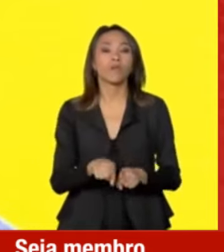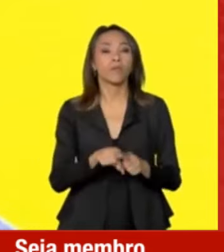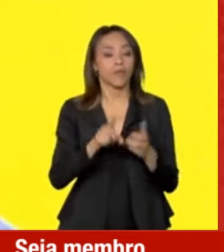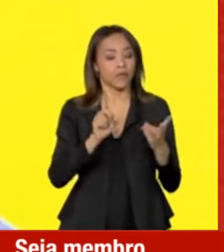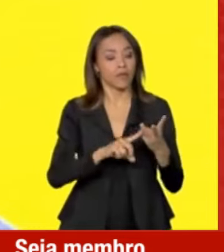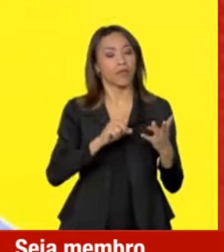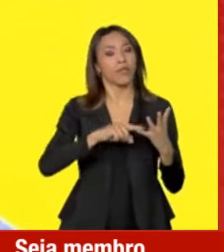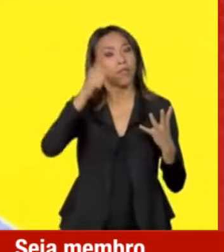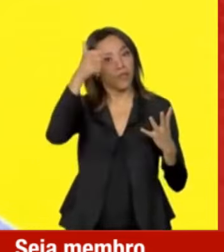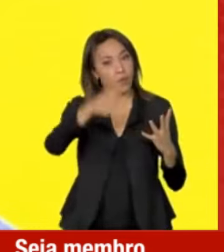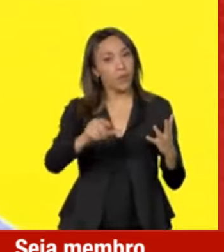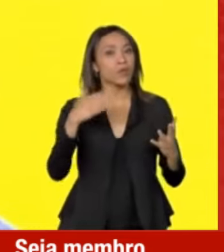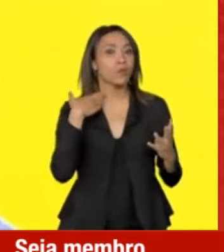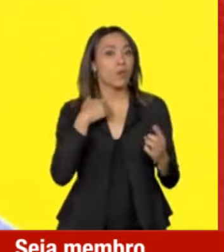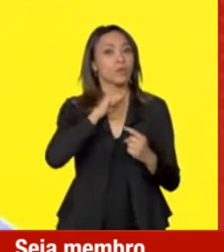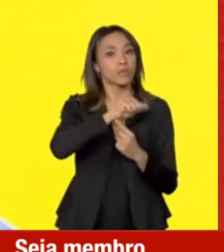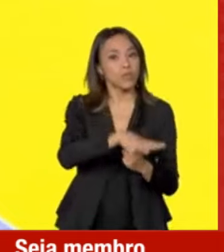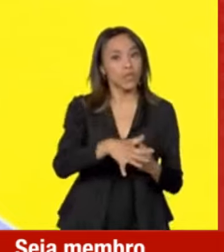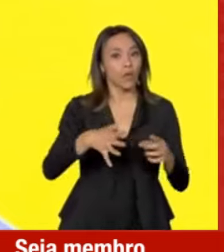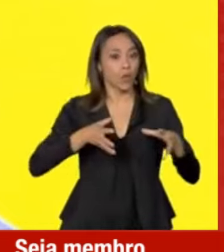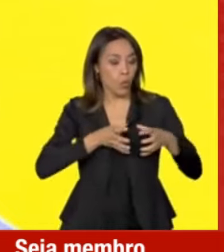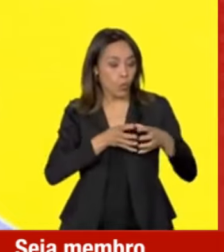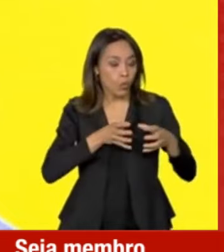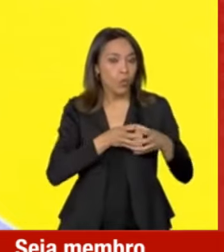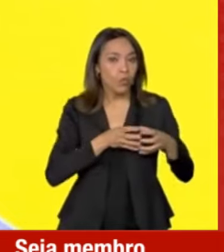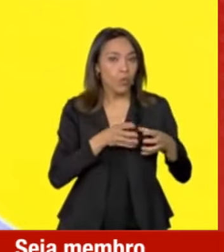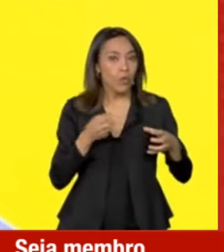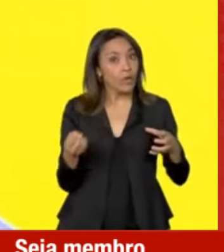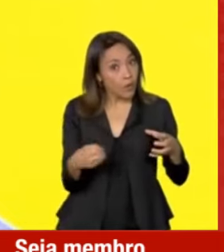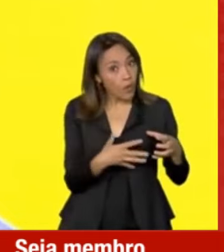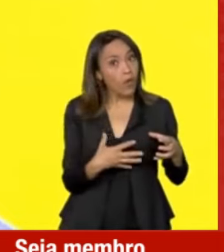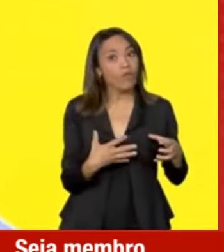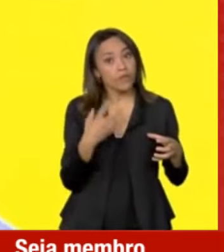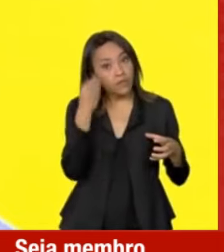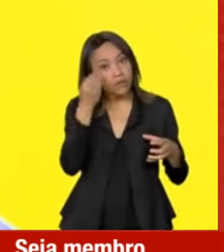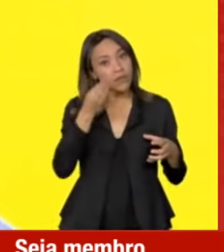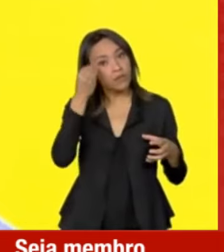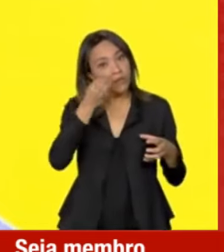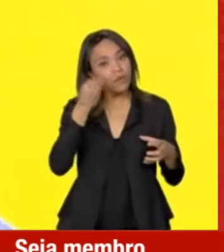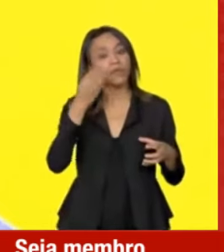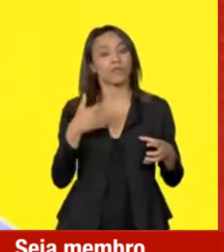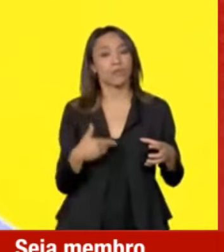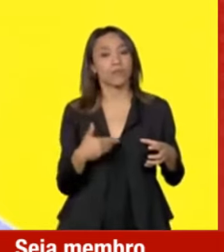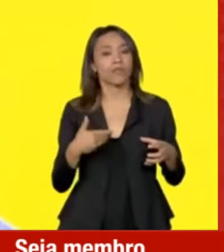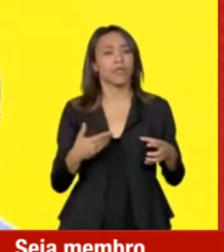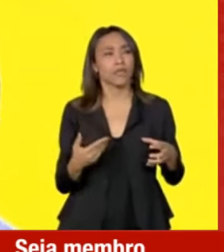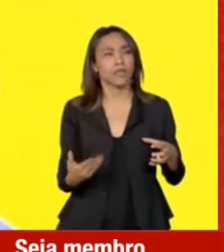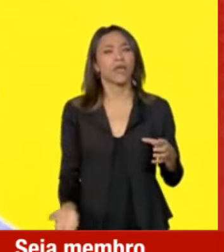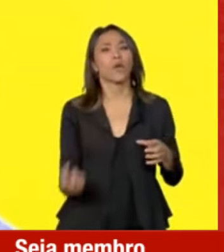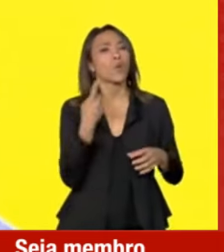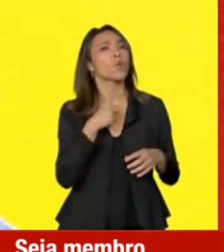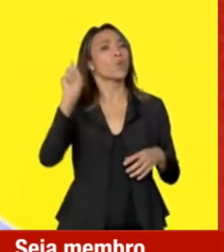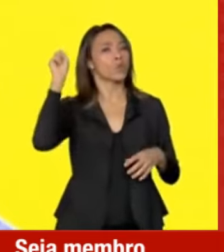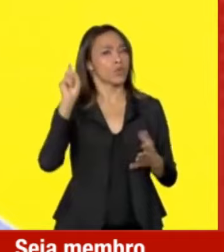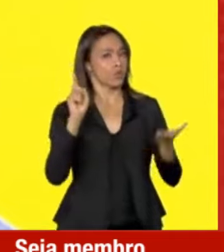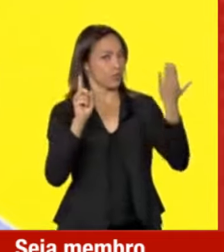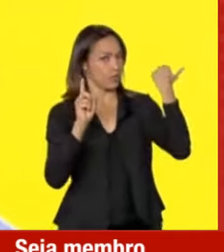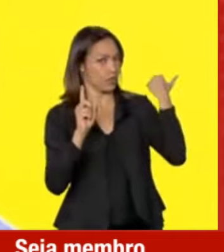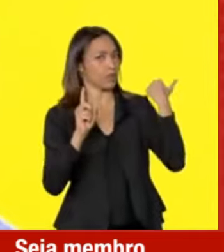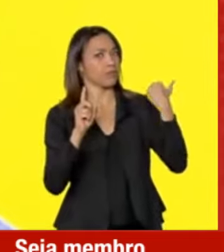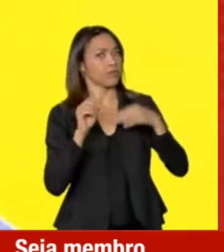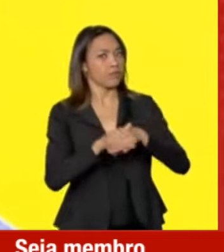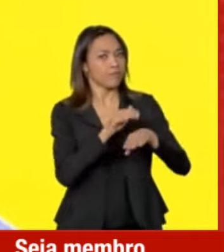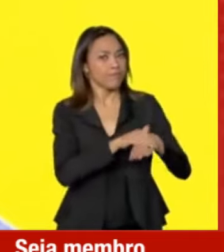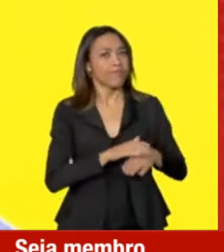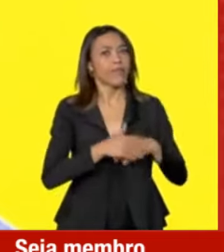Galípolo, lá no Banco Central. É uma coisa nova, essas duas últimas iniciativas vão dar muito trabalho técnico